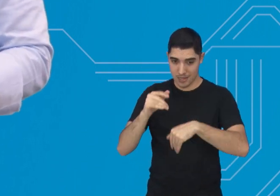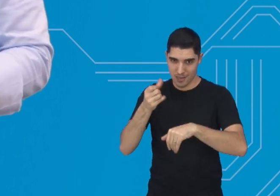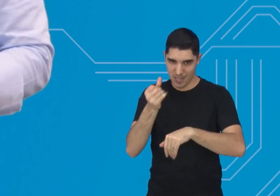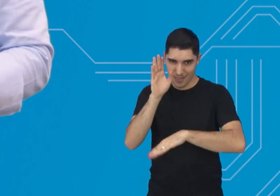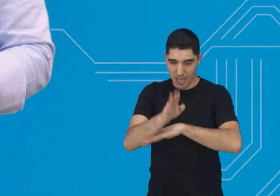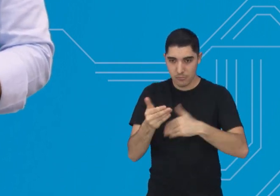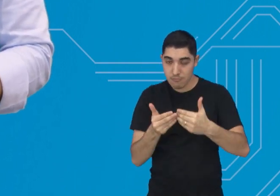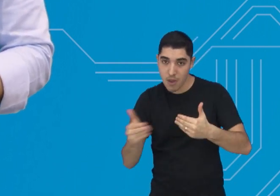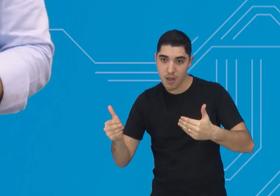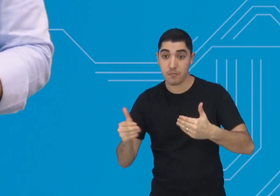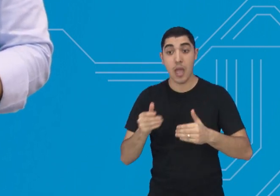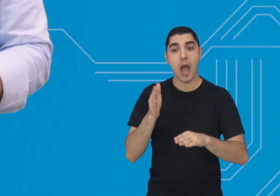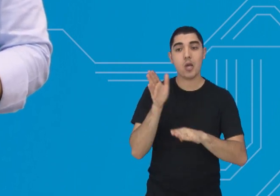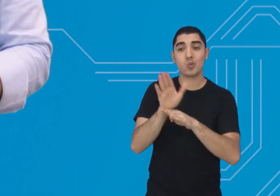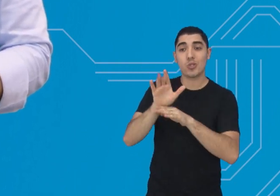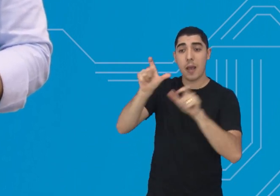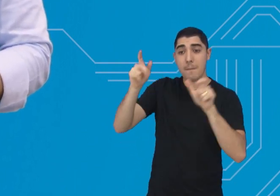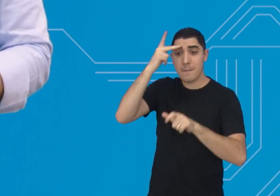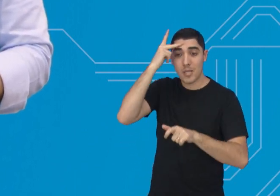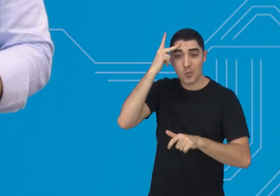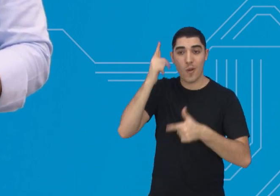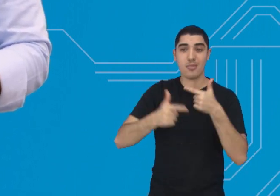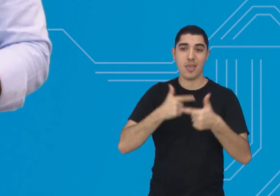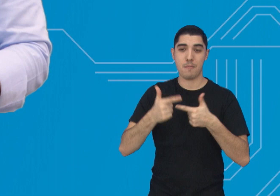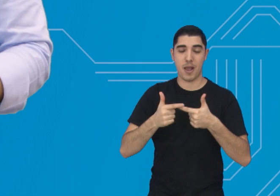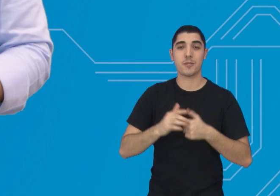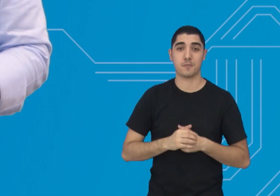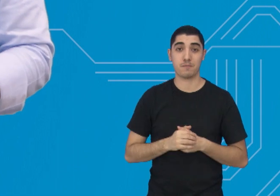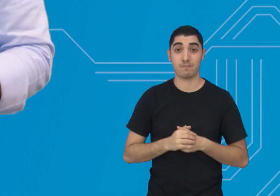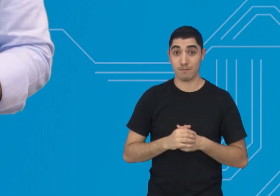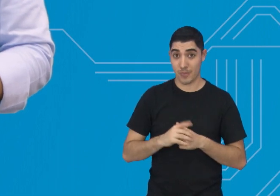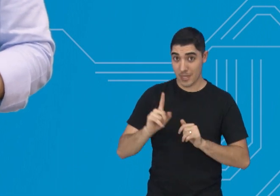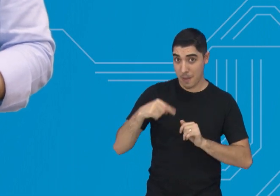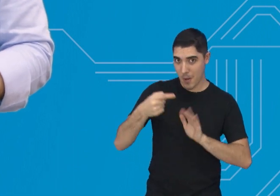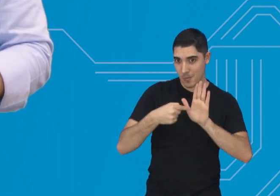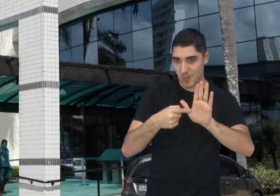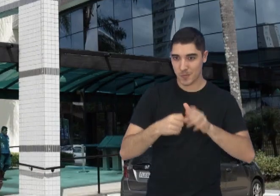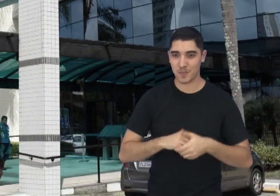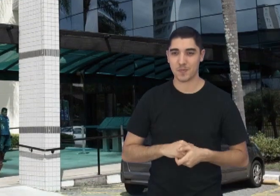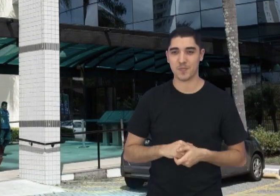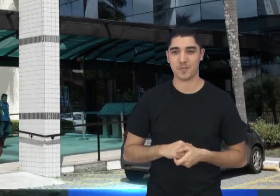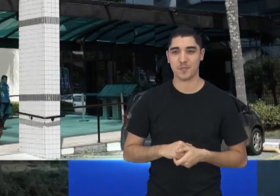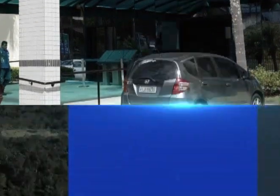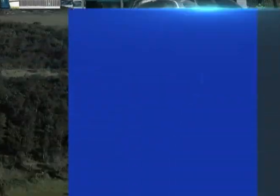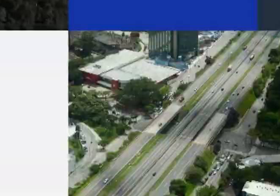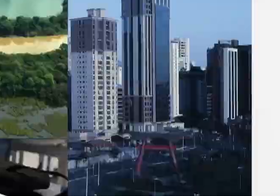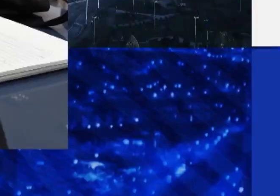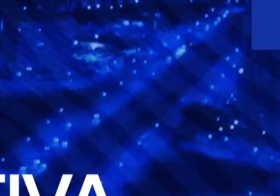quem trabalha e que não tem folga durante o expediente. Tudo isso no próximo bloco.